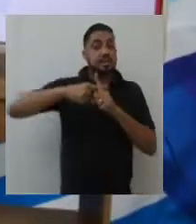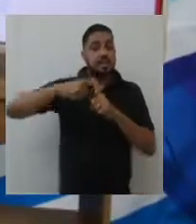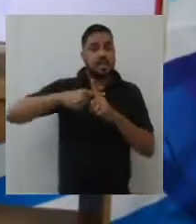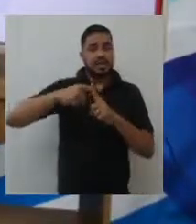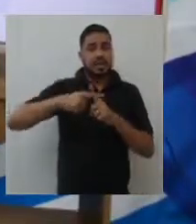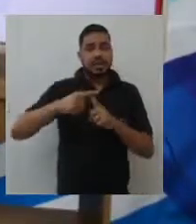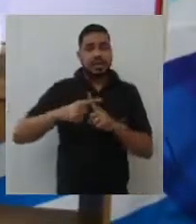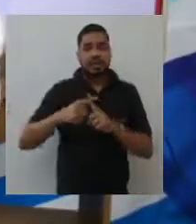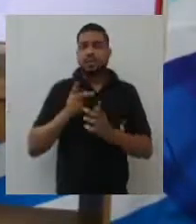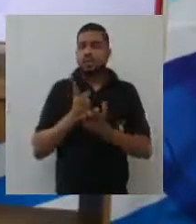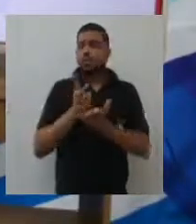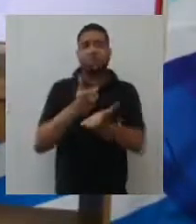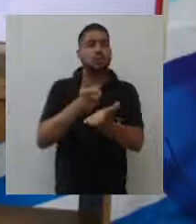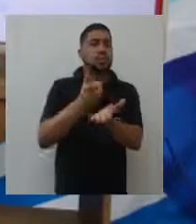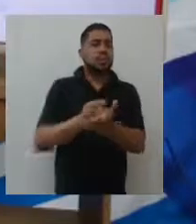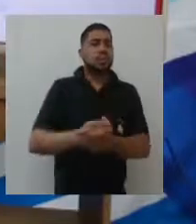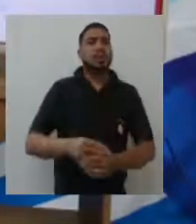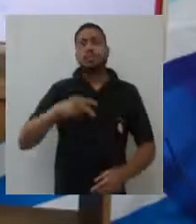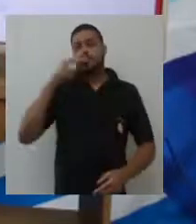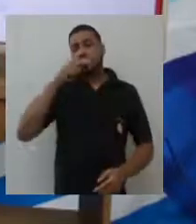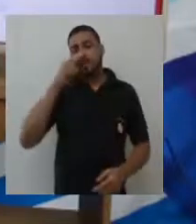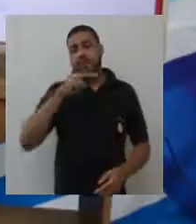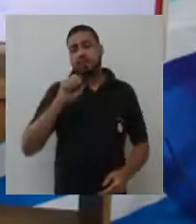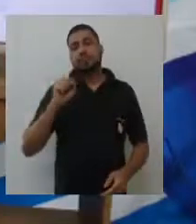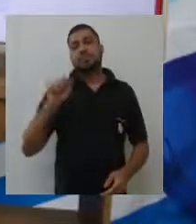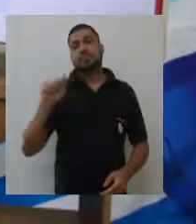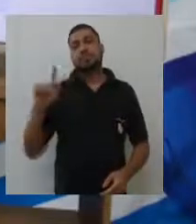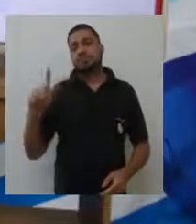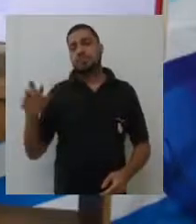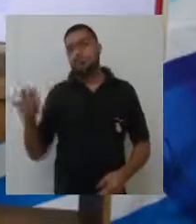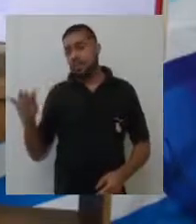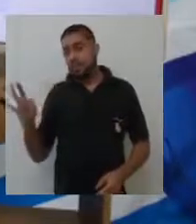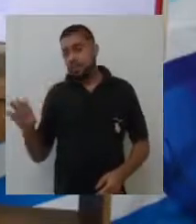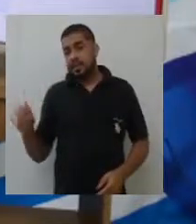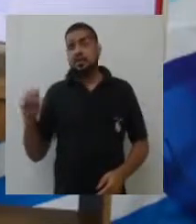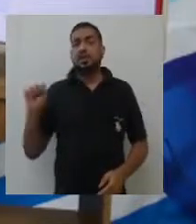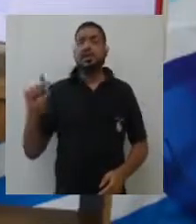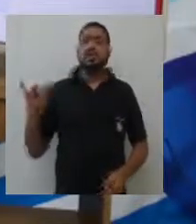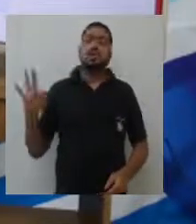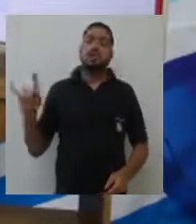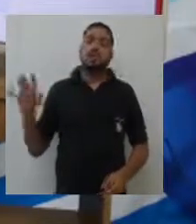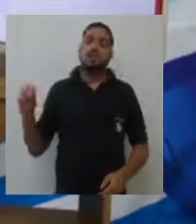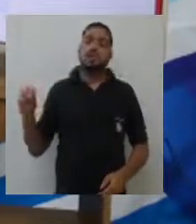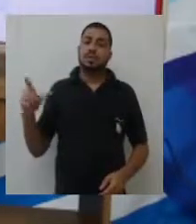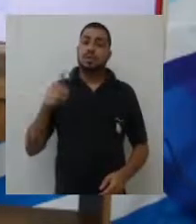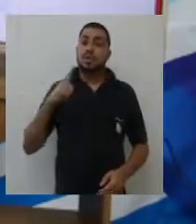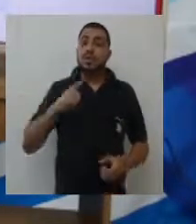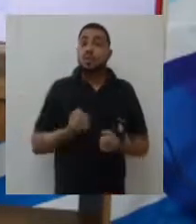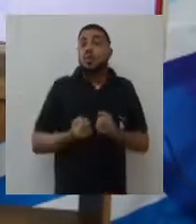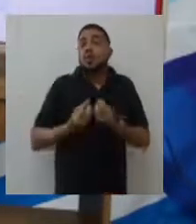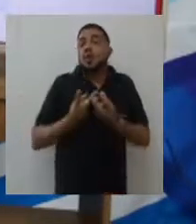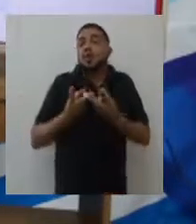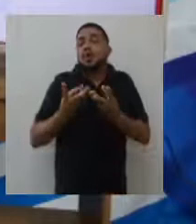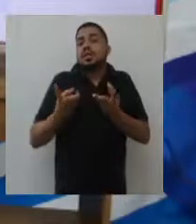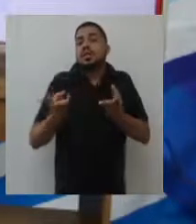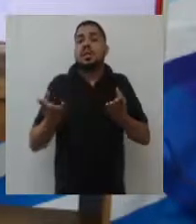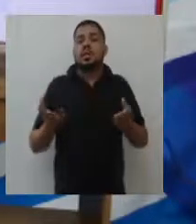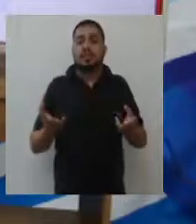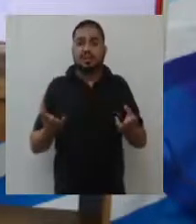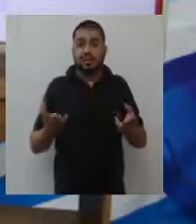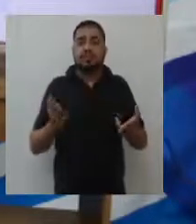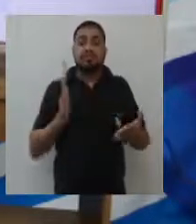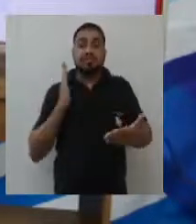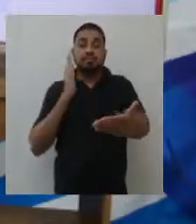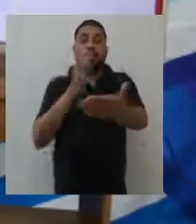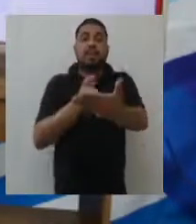e é o mesmo soluto e o mesmo solvente, significa que nós vamos ter quantidades diretamente